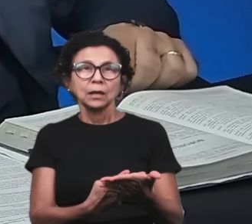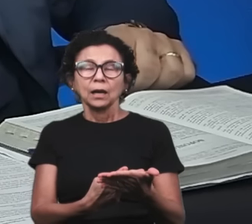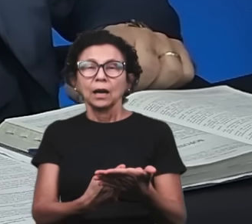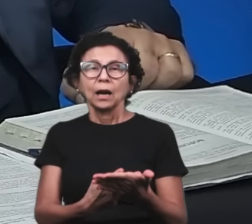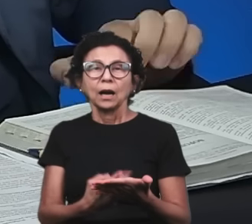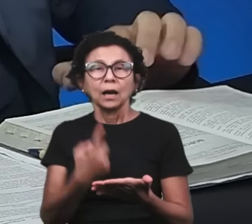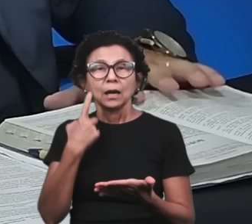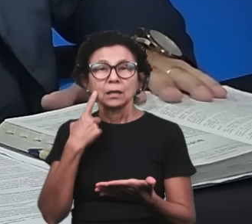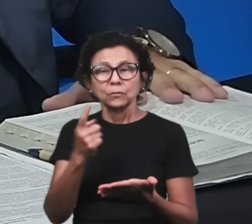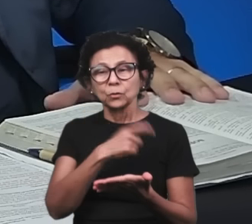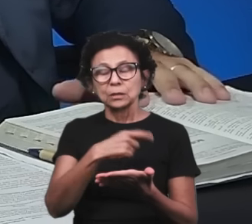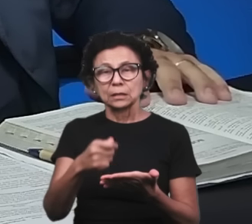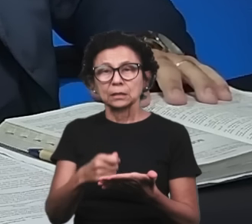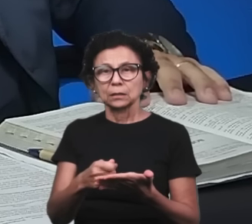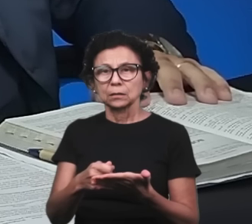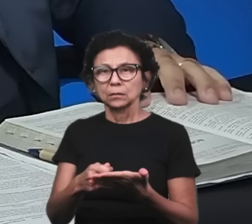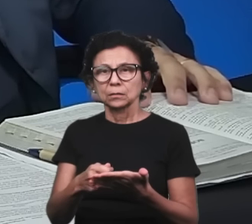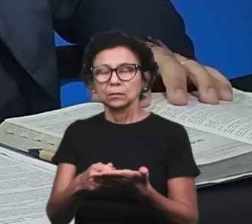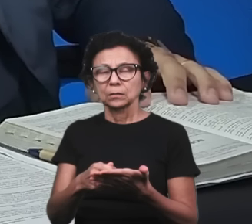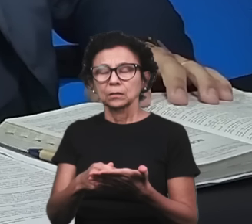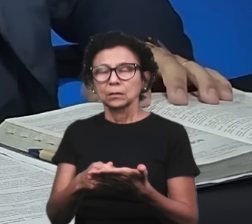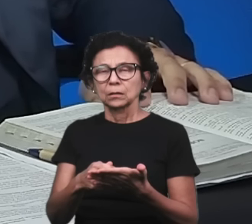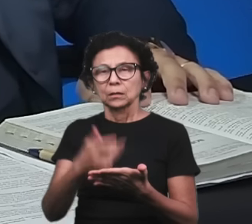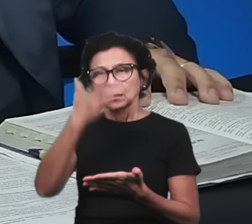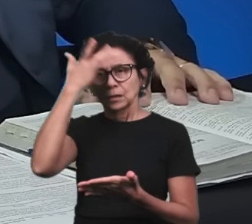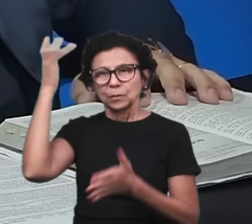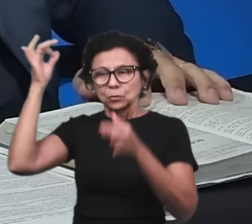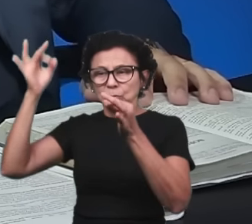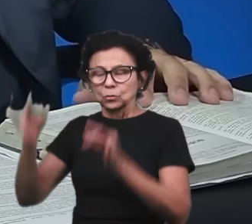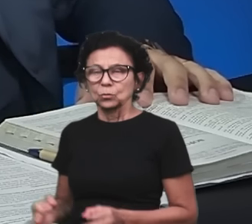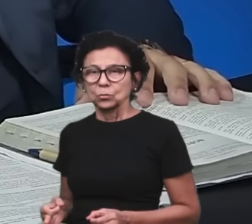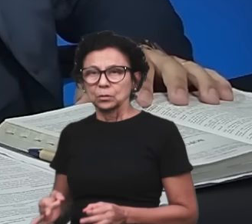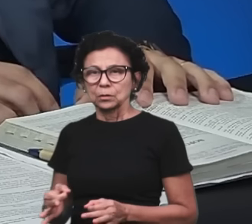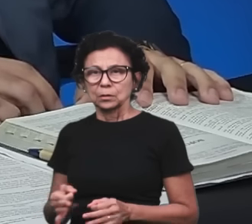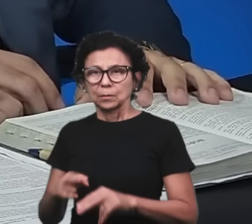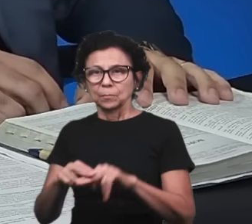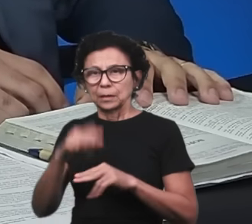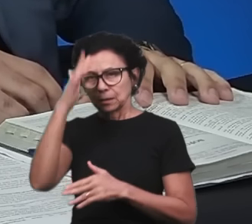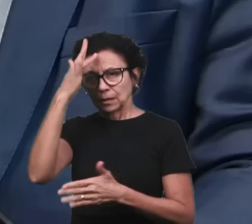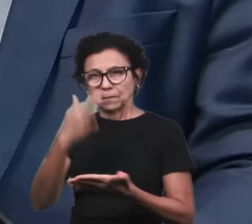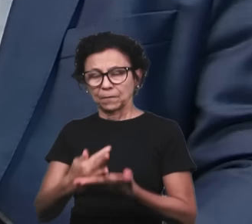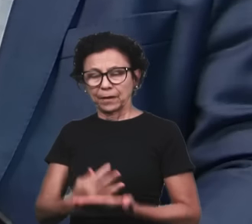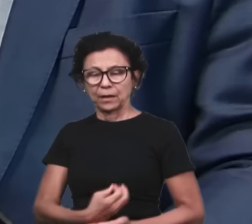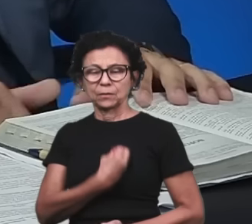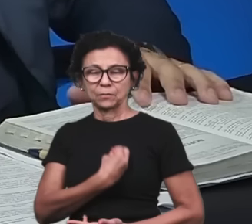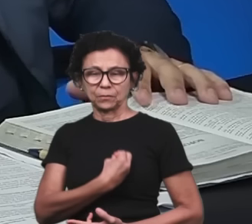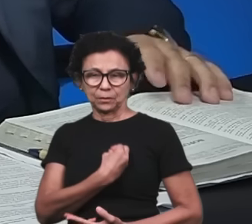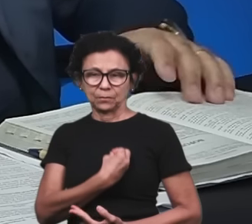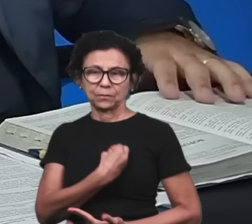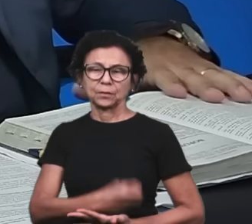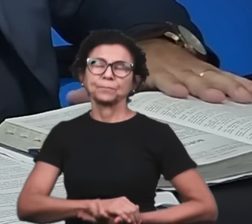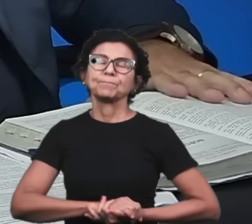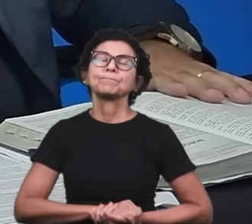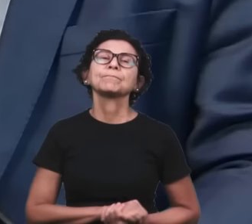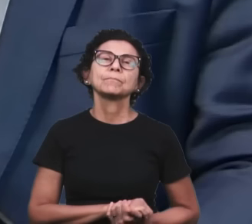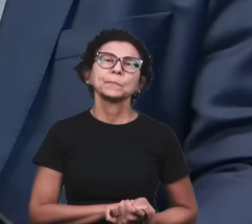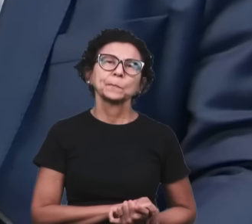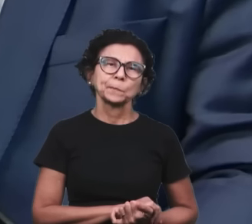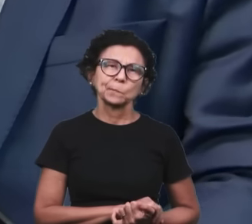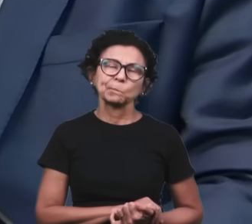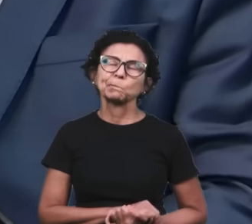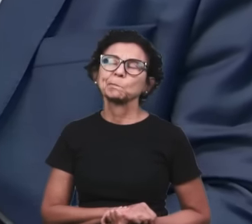Lutero. E se você olhar a reforma dele, está todinha em cima de uma palavra só. Fé. Fé. O justo